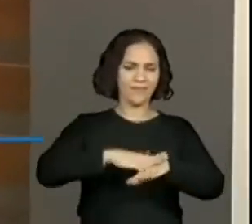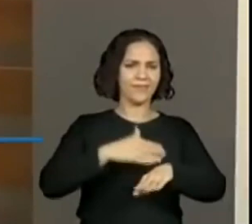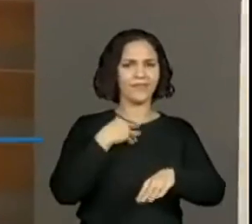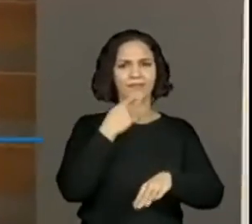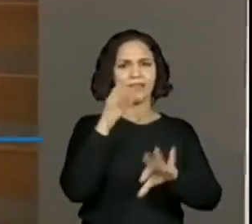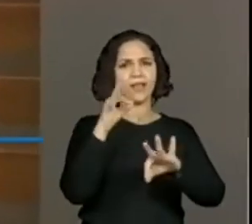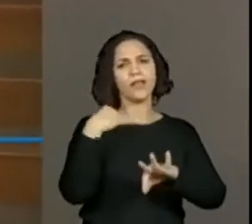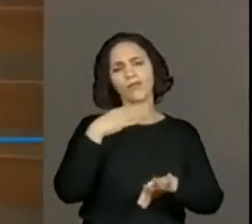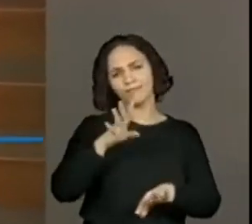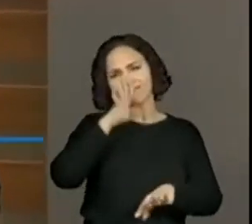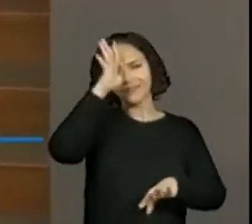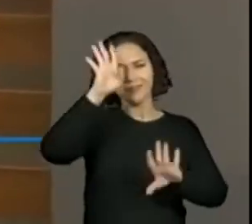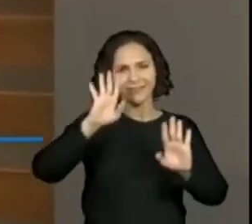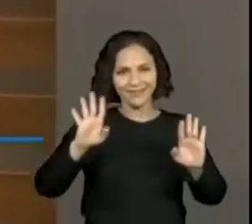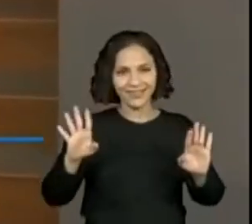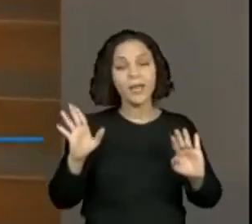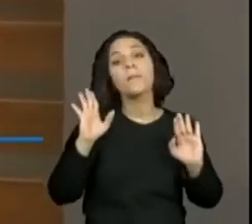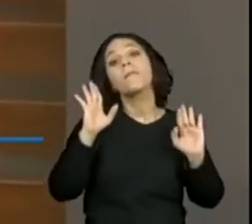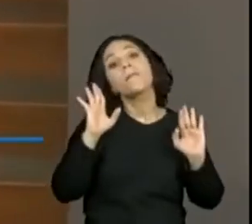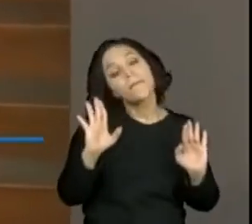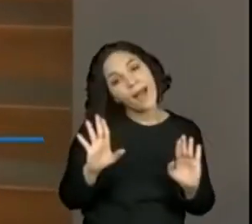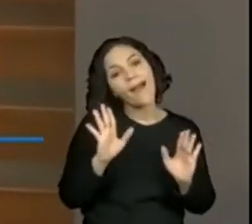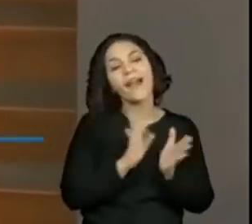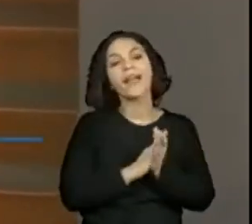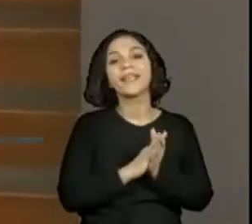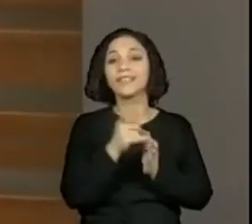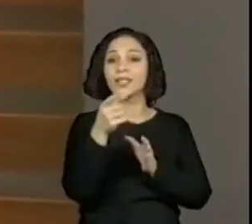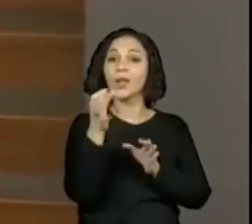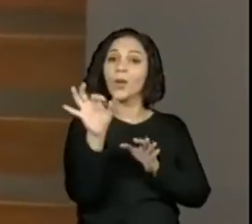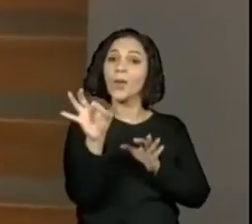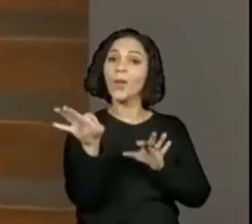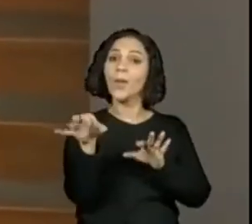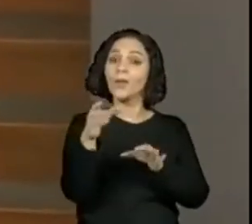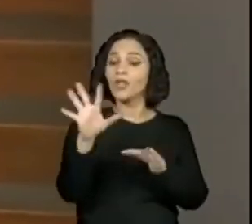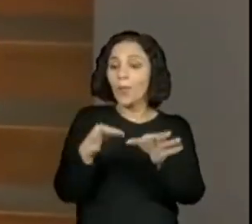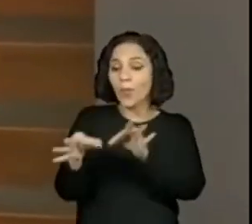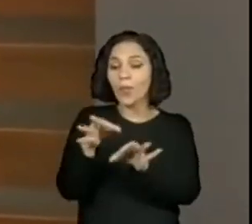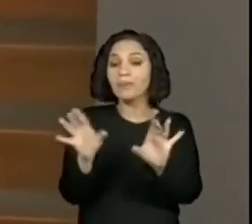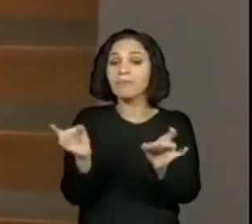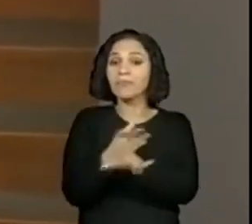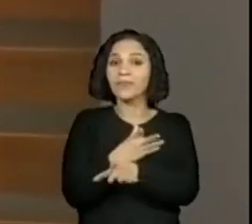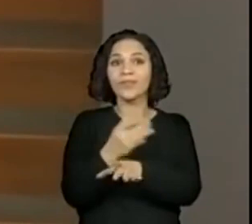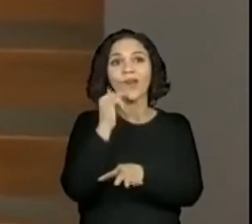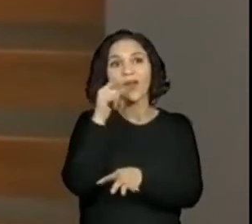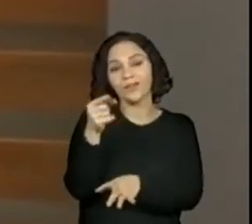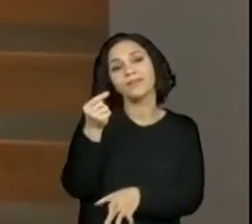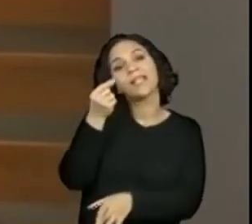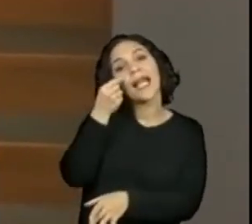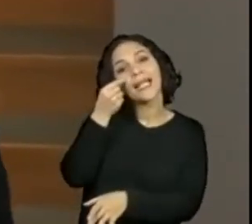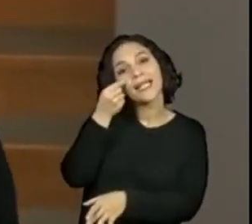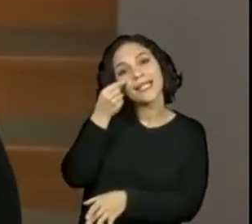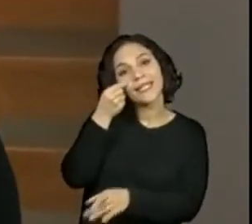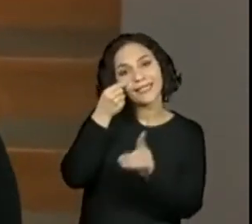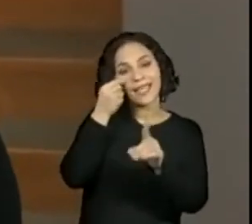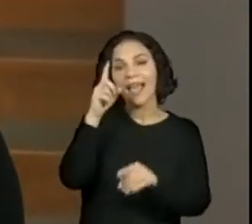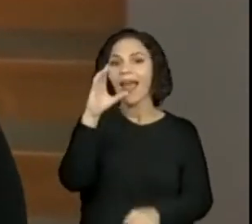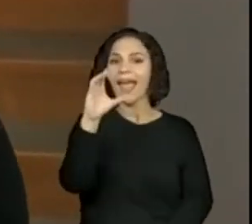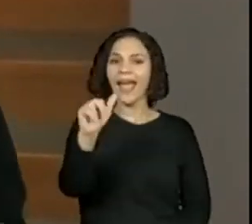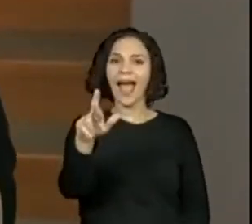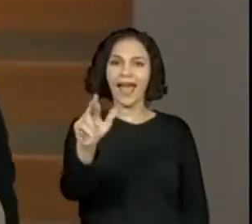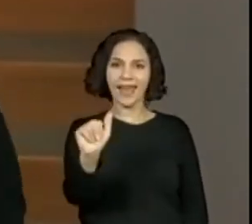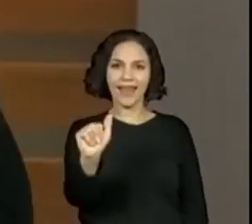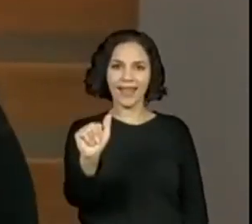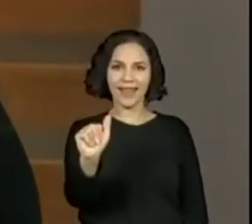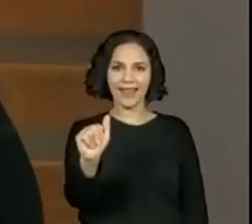foi tudo no improviso mas o caso eu já tenho uma moeda que pronta aqui no caso a lininha é cara